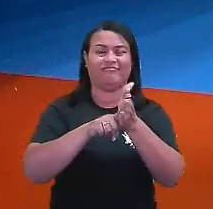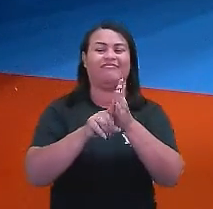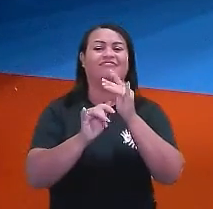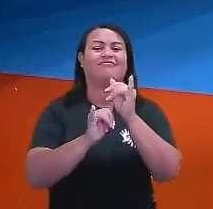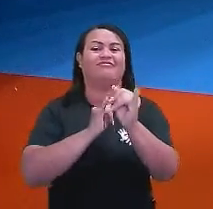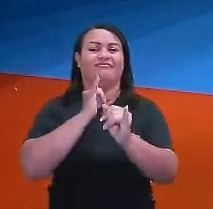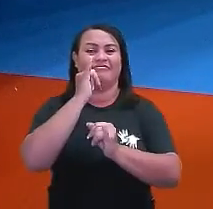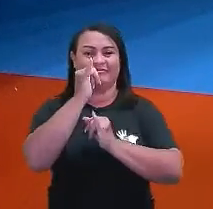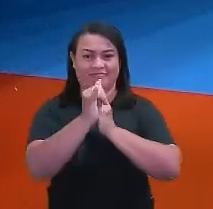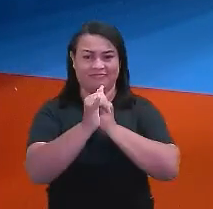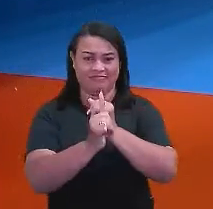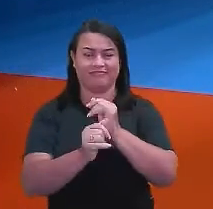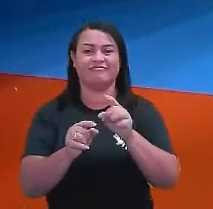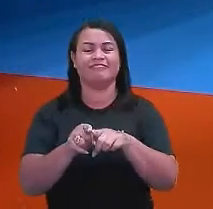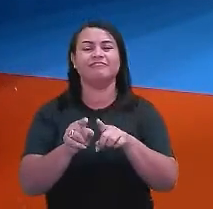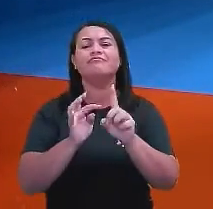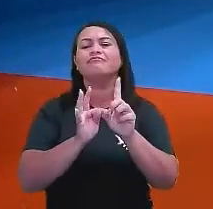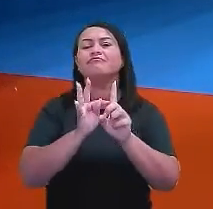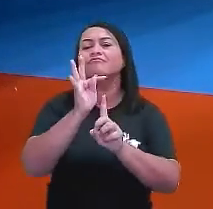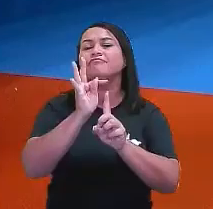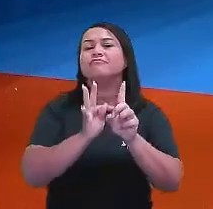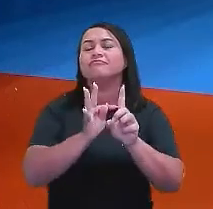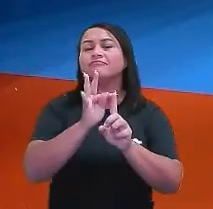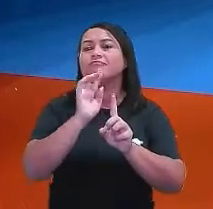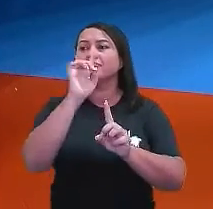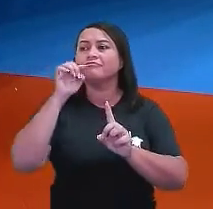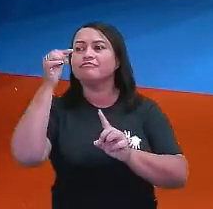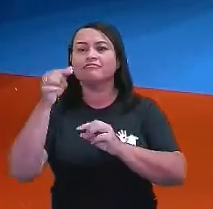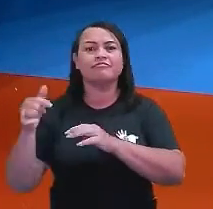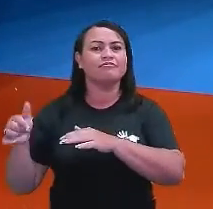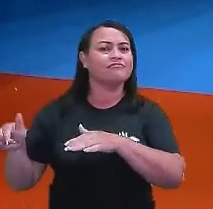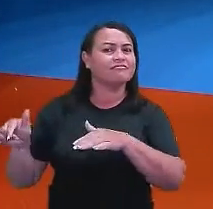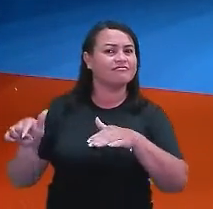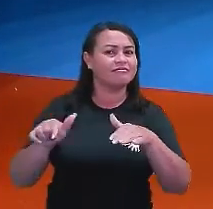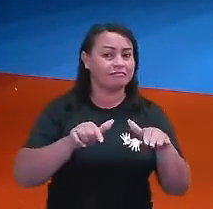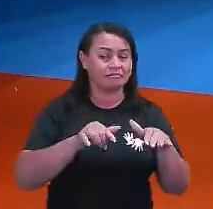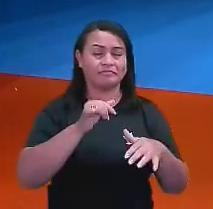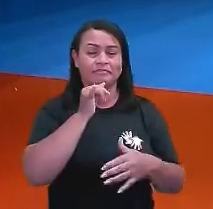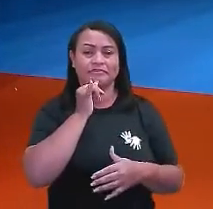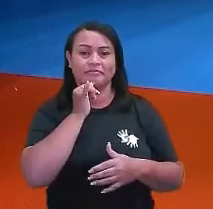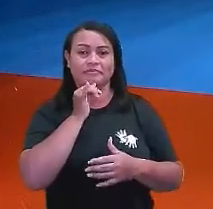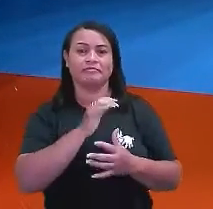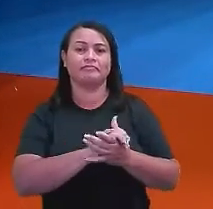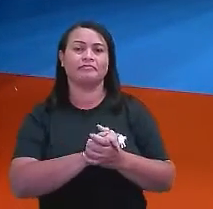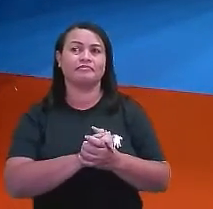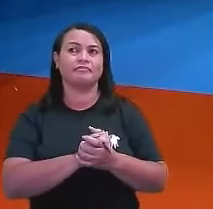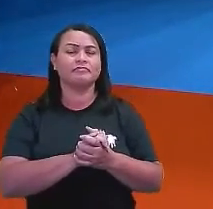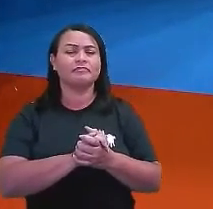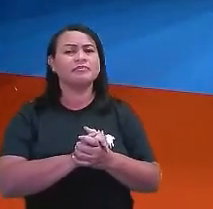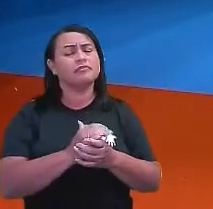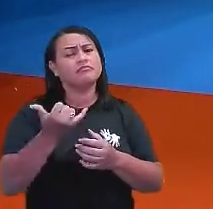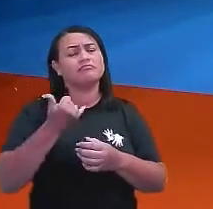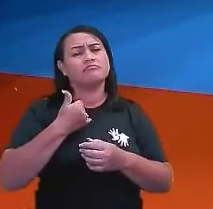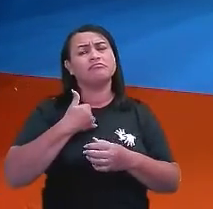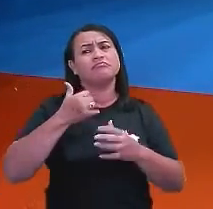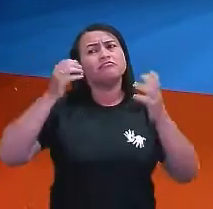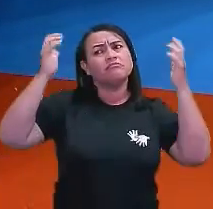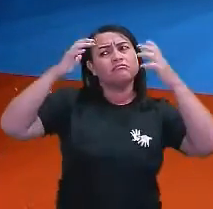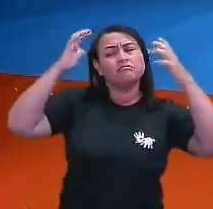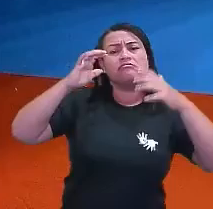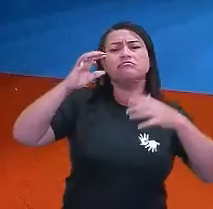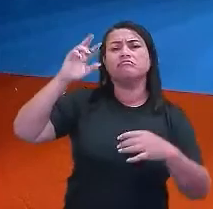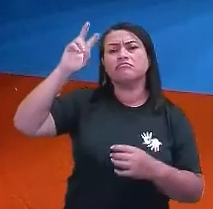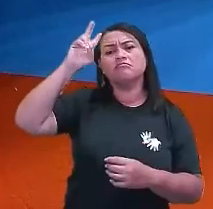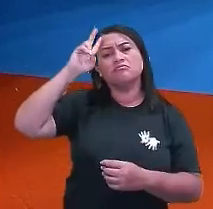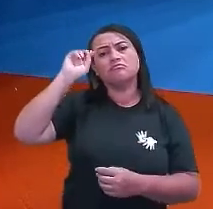internet as temperaturas, né, da semana que vem. Por exemplo, aí ele me diz se vai chover na segunda, se não